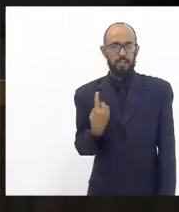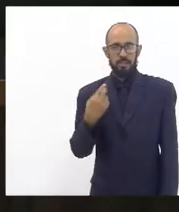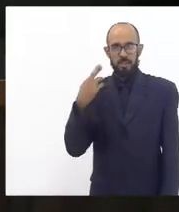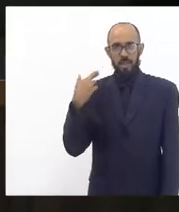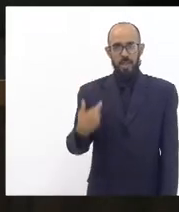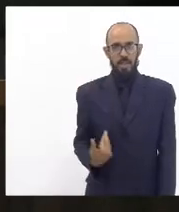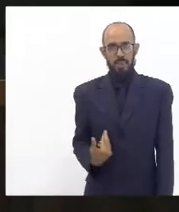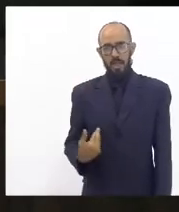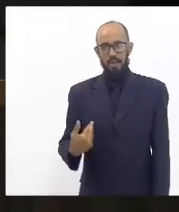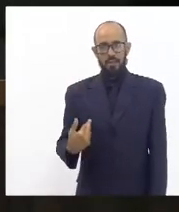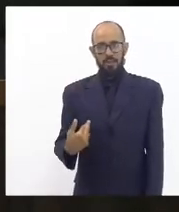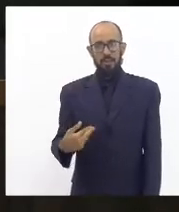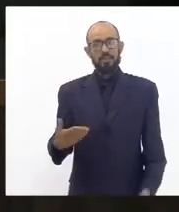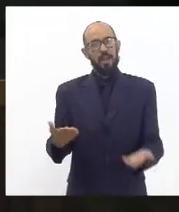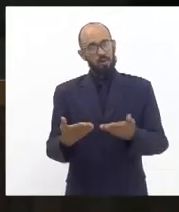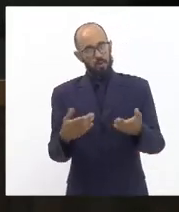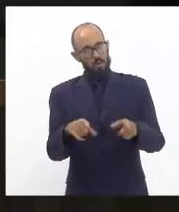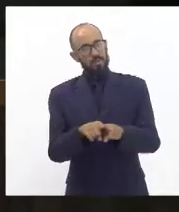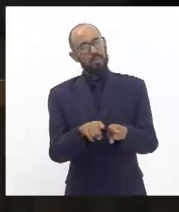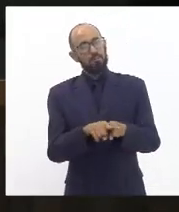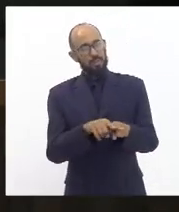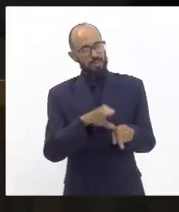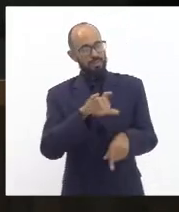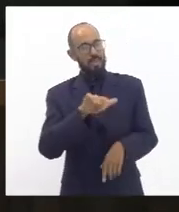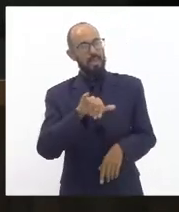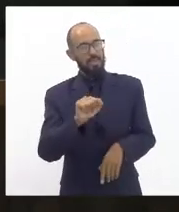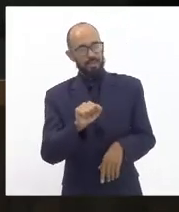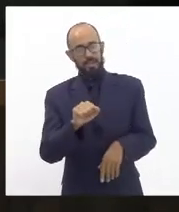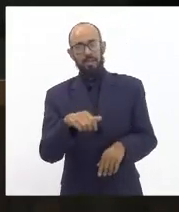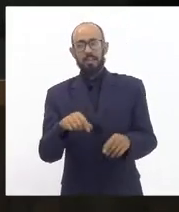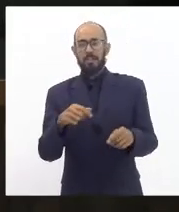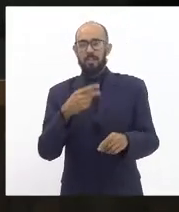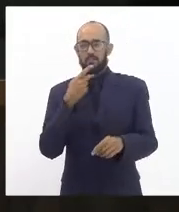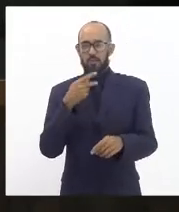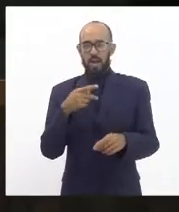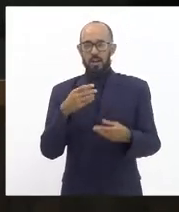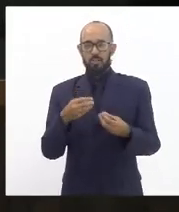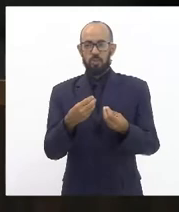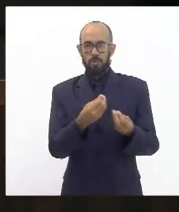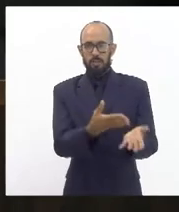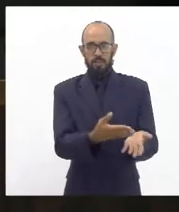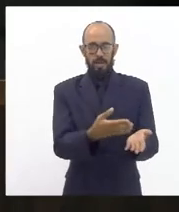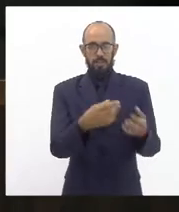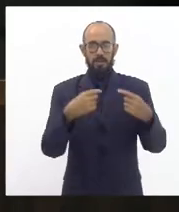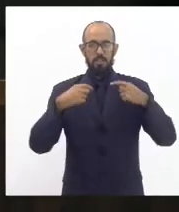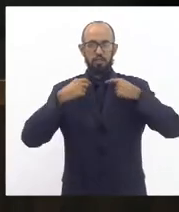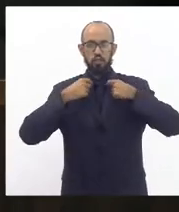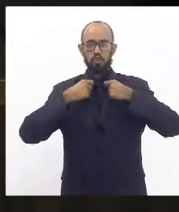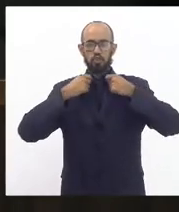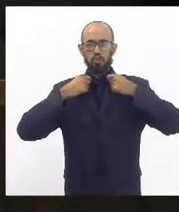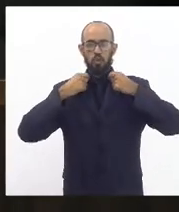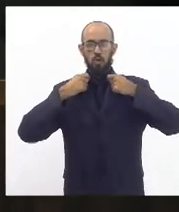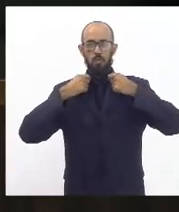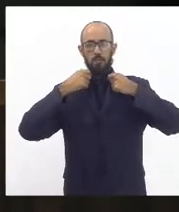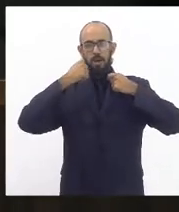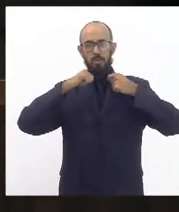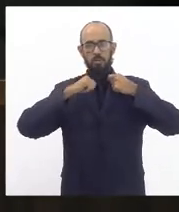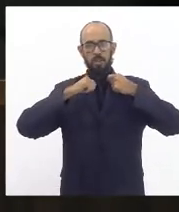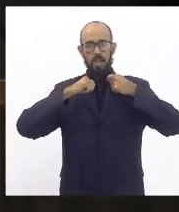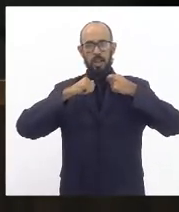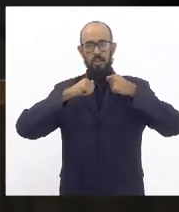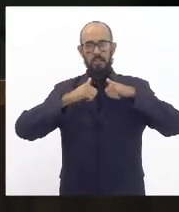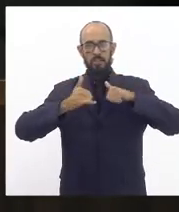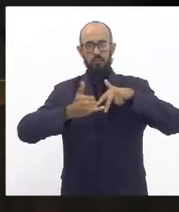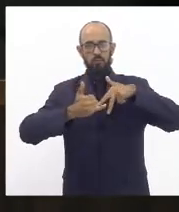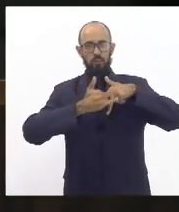Renata Souza Renata Souza e agora Célia Jordão e dispõe sobre a entrega de kit e vestuário para Mulheres vítimas de